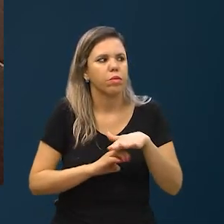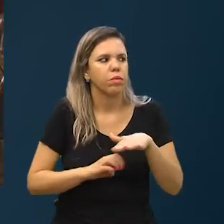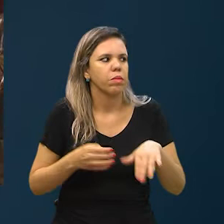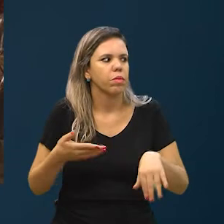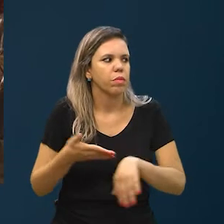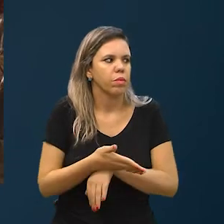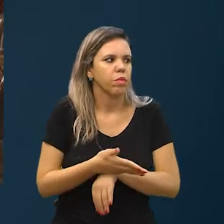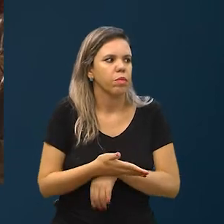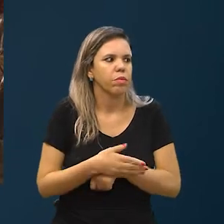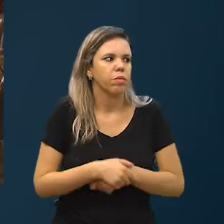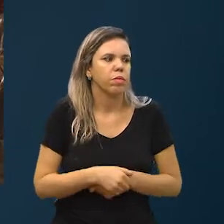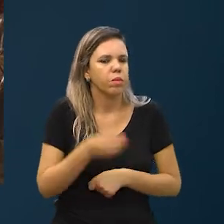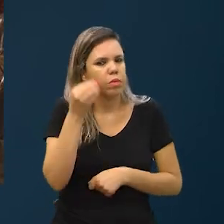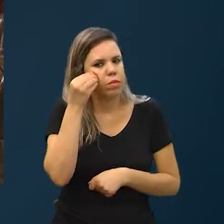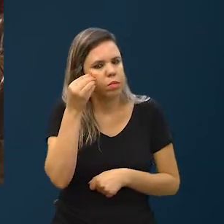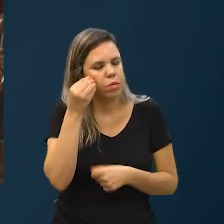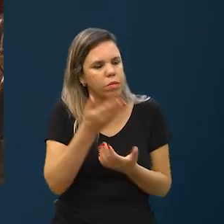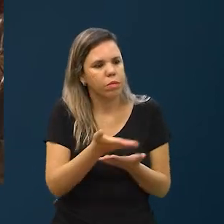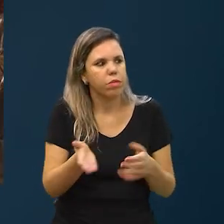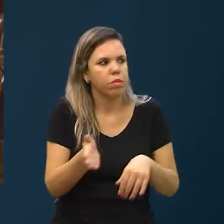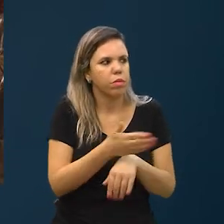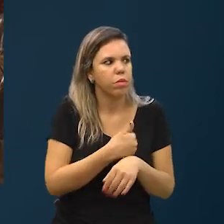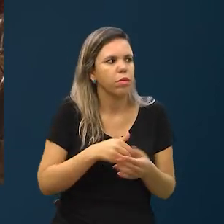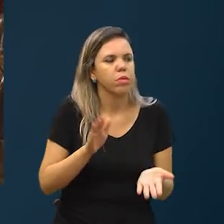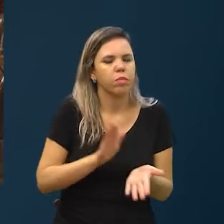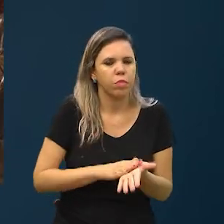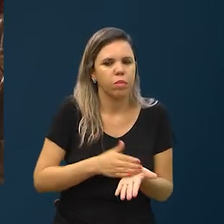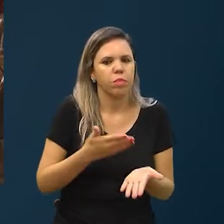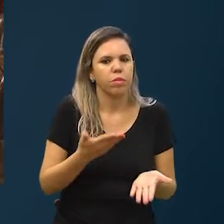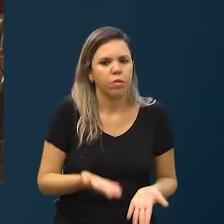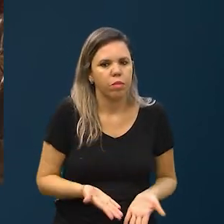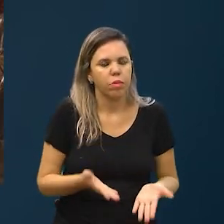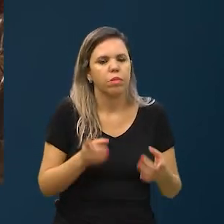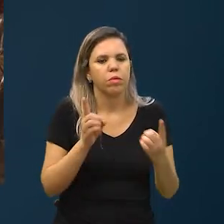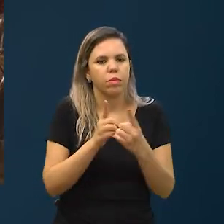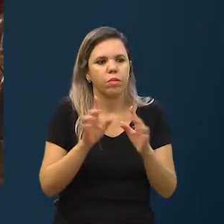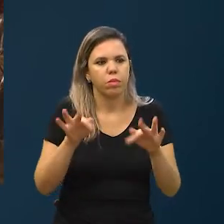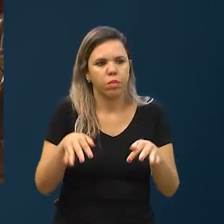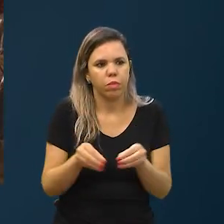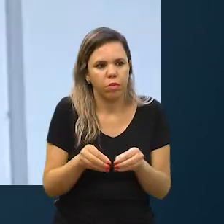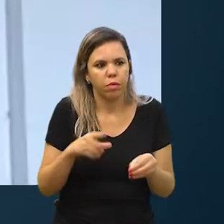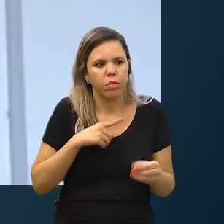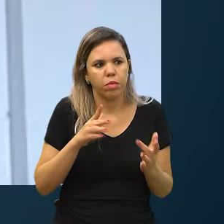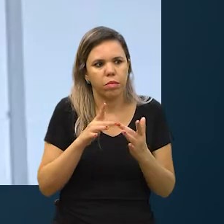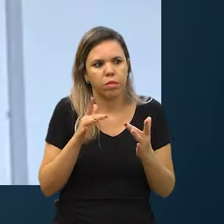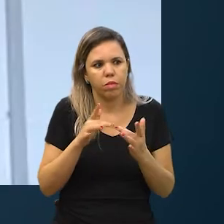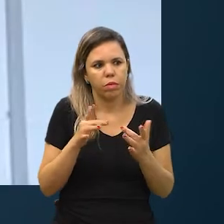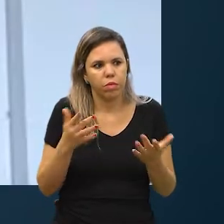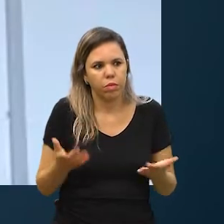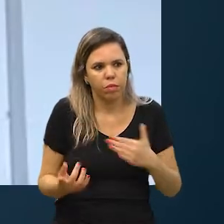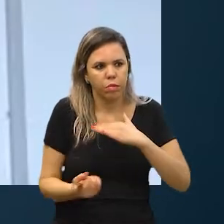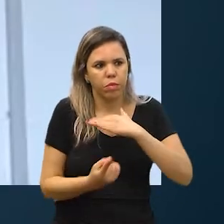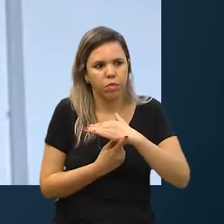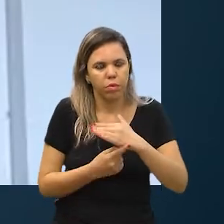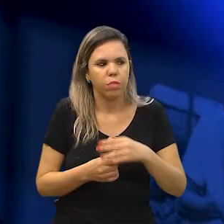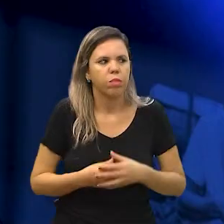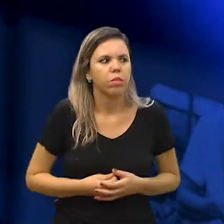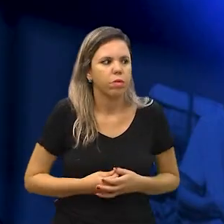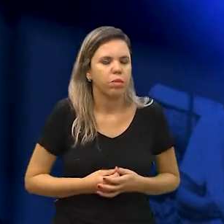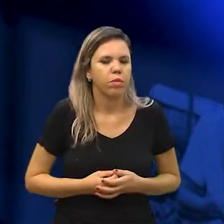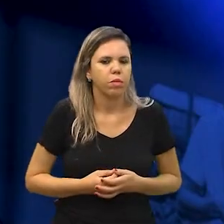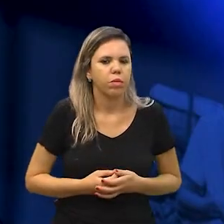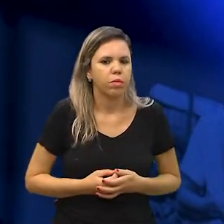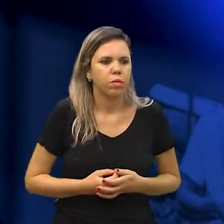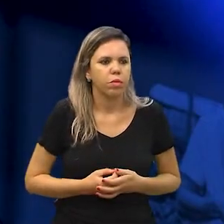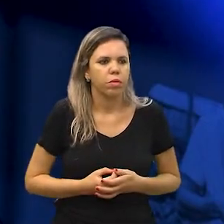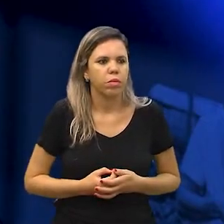empresas, a gente entrasse lá até para fazer testes. Então, antes mesmo de cobrar para o serviço final, a gente já tinha contato com alguns clientes e rodava protótipos.